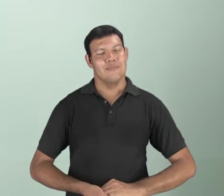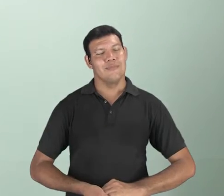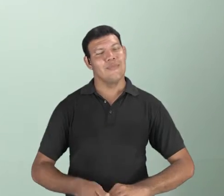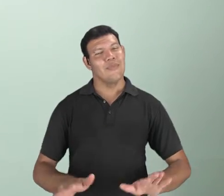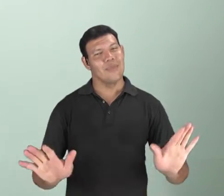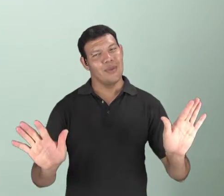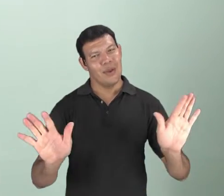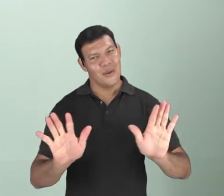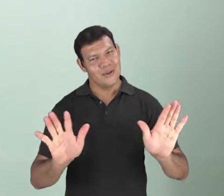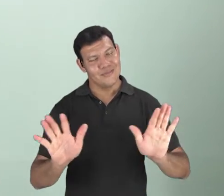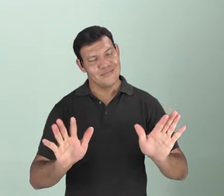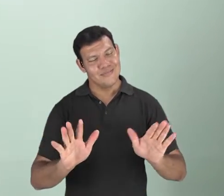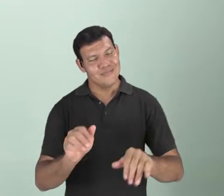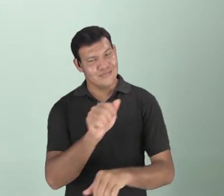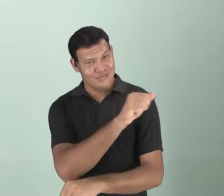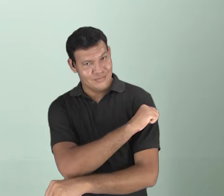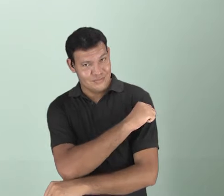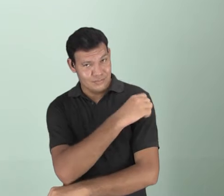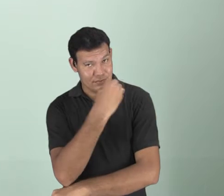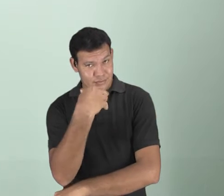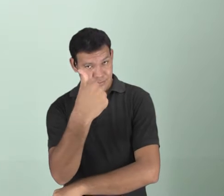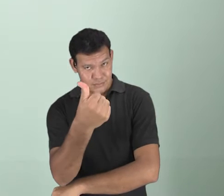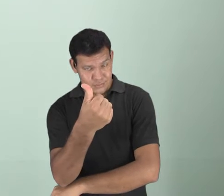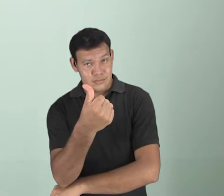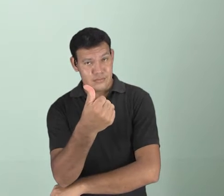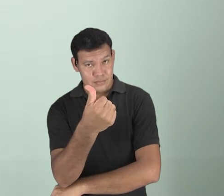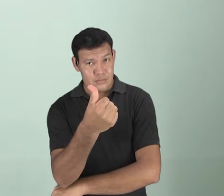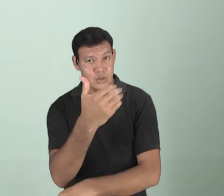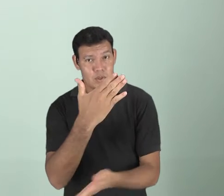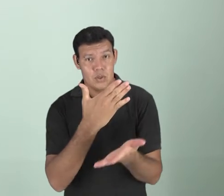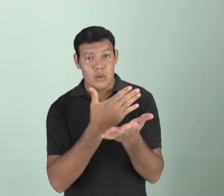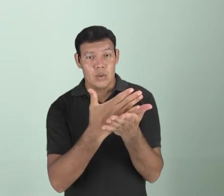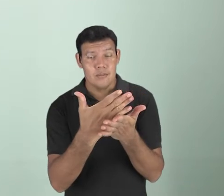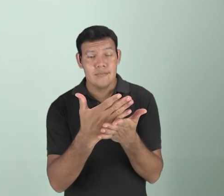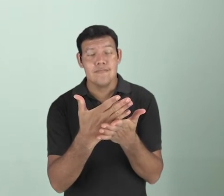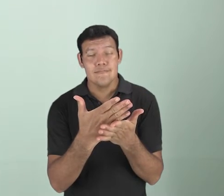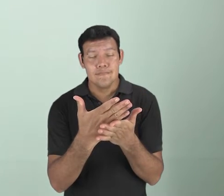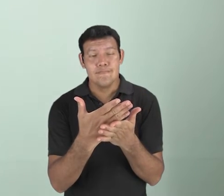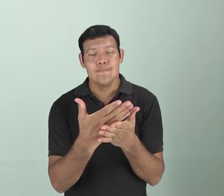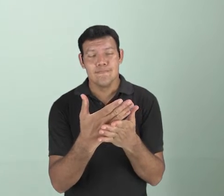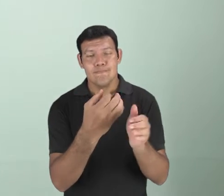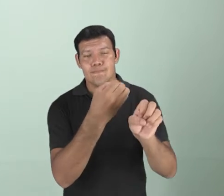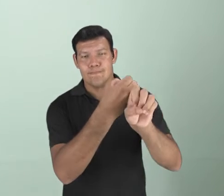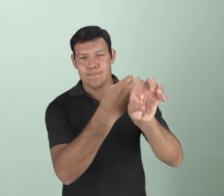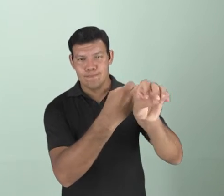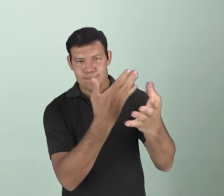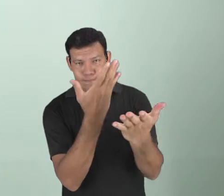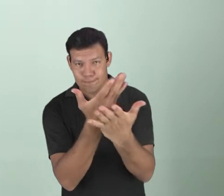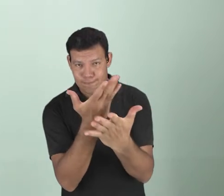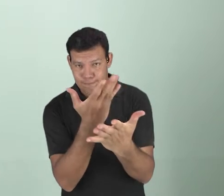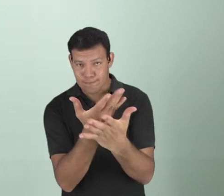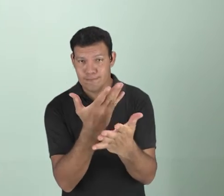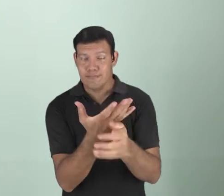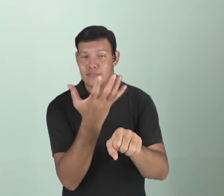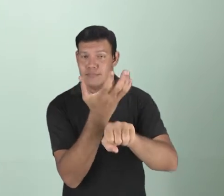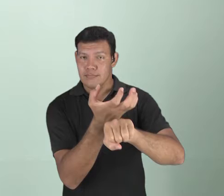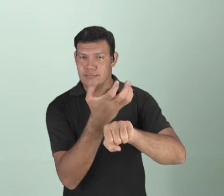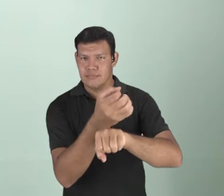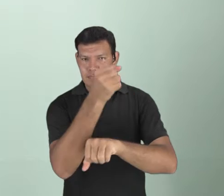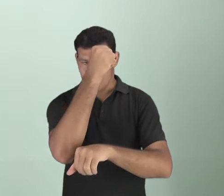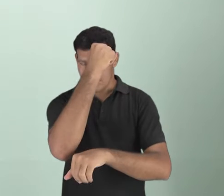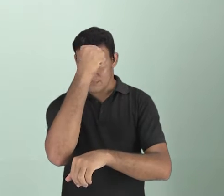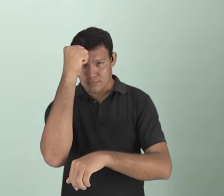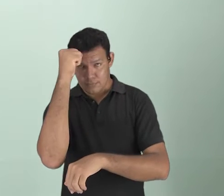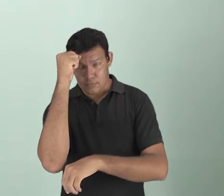Caríssimos alunos e alunas, tudo bem com vocês? Estamos começando mais uma videoaula do seu componente curricular